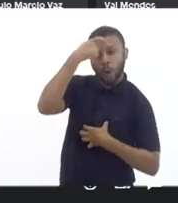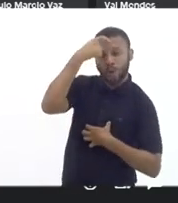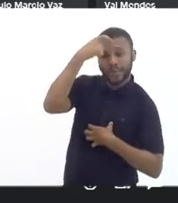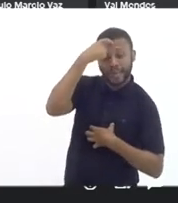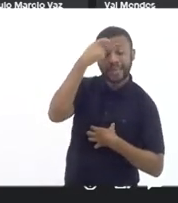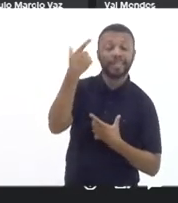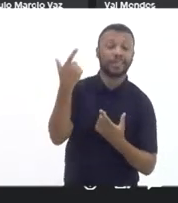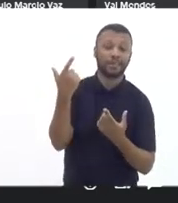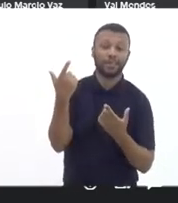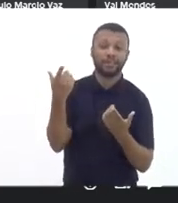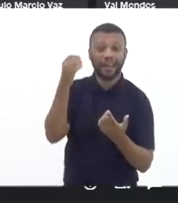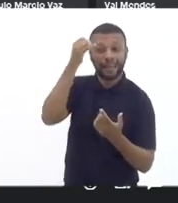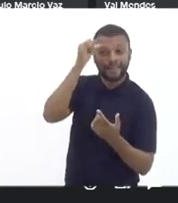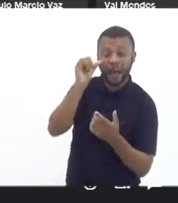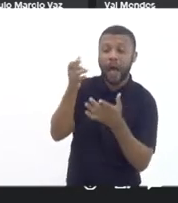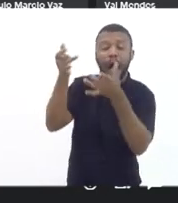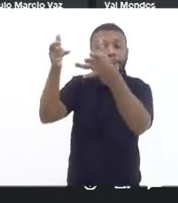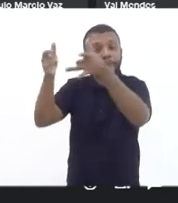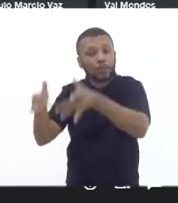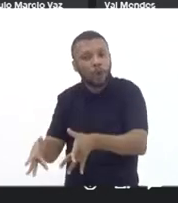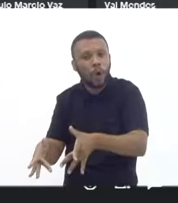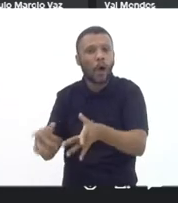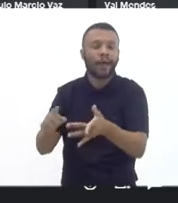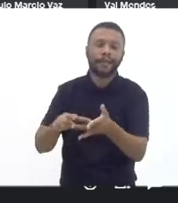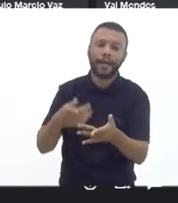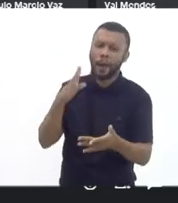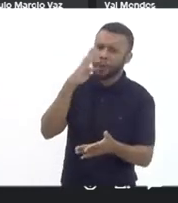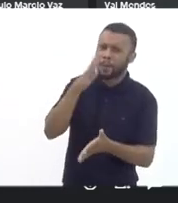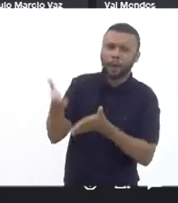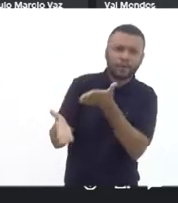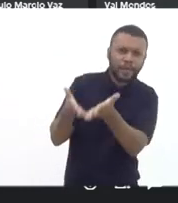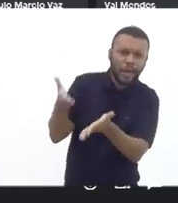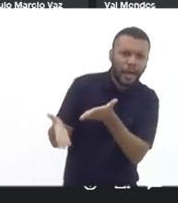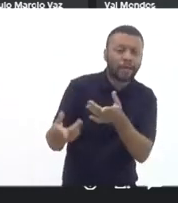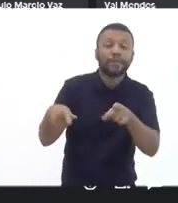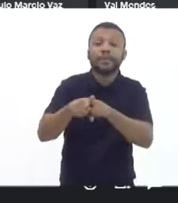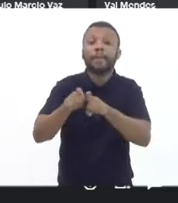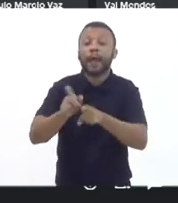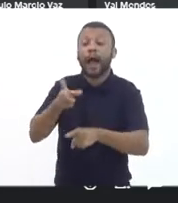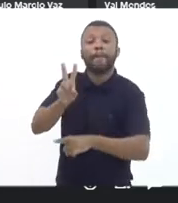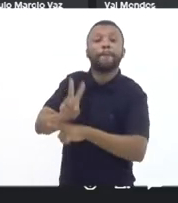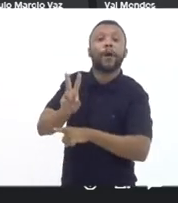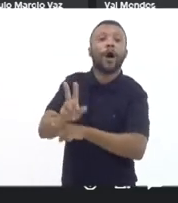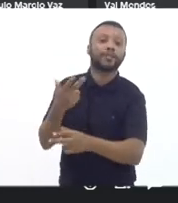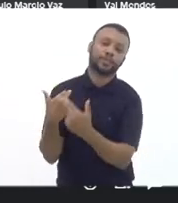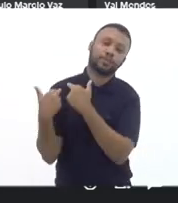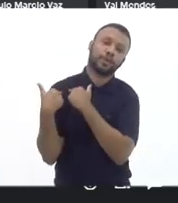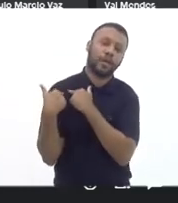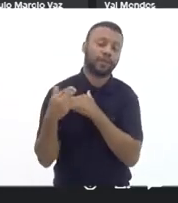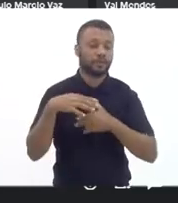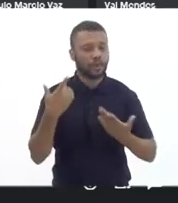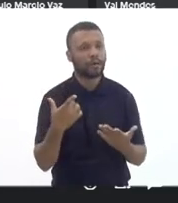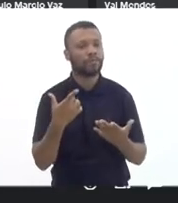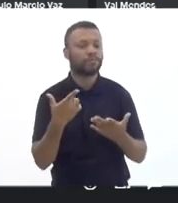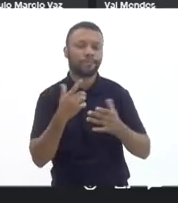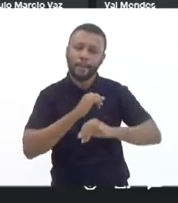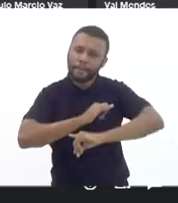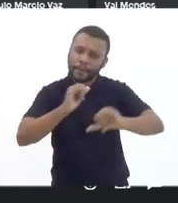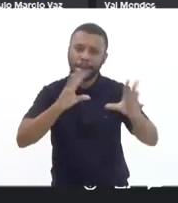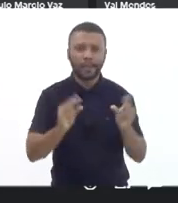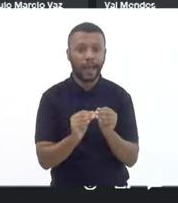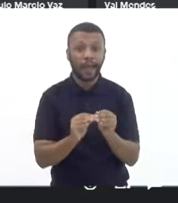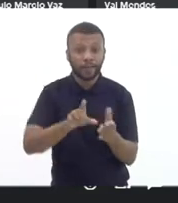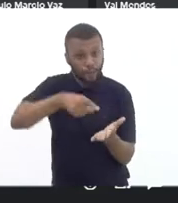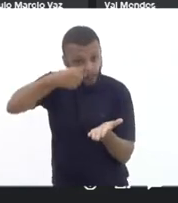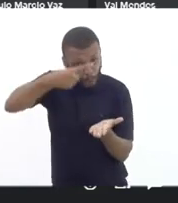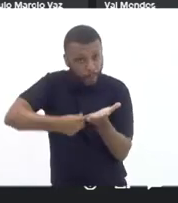posse responsável. Então, era essa aqui a minha mensagem. Eu me comprometo, Gustavo, a levar adiante, inclusive, a aprovação